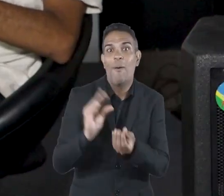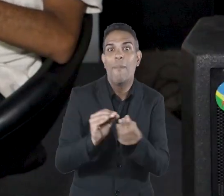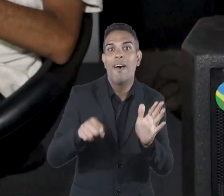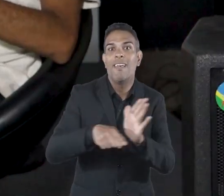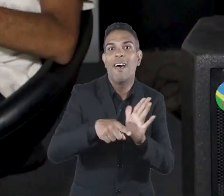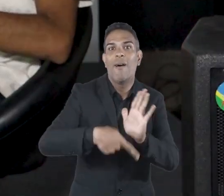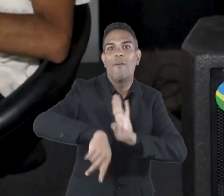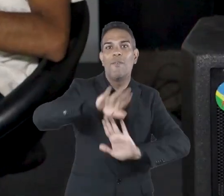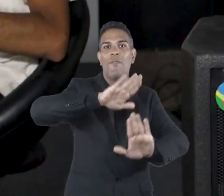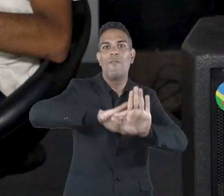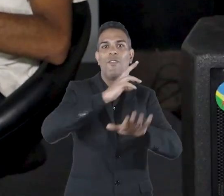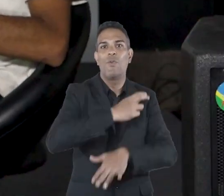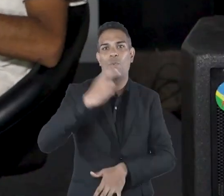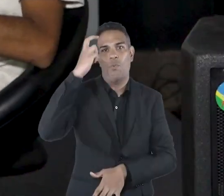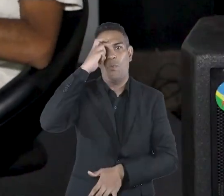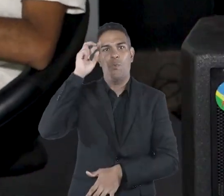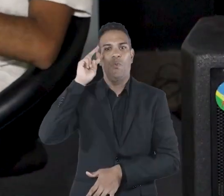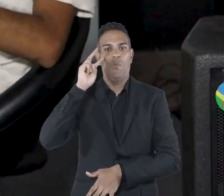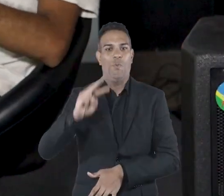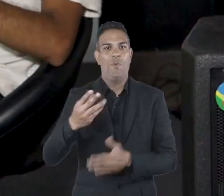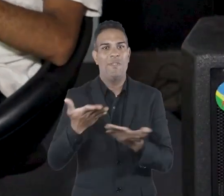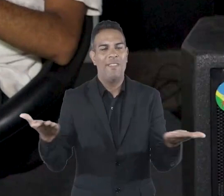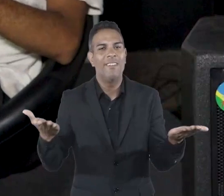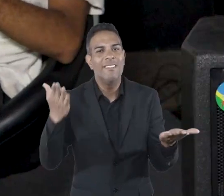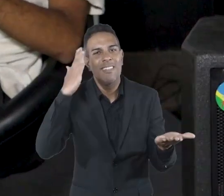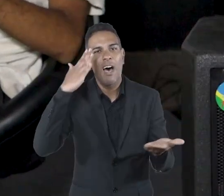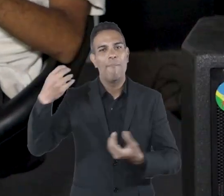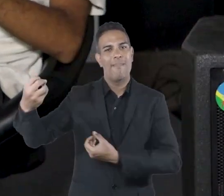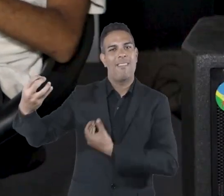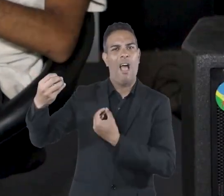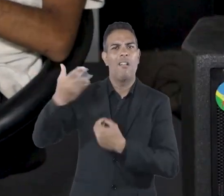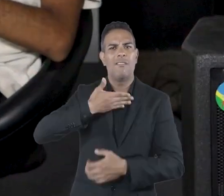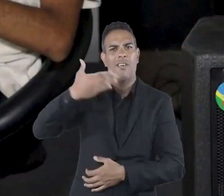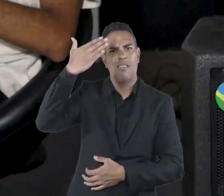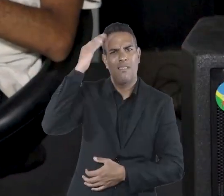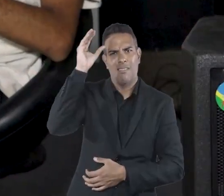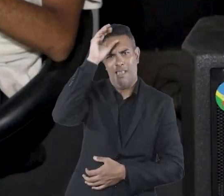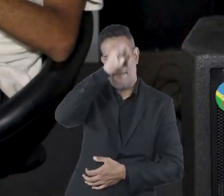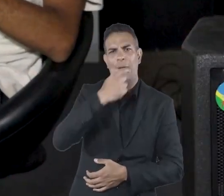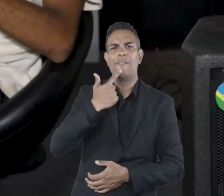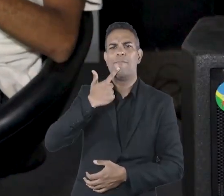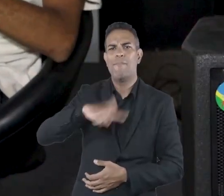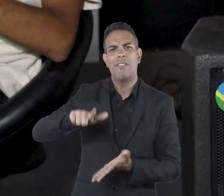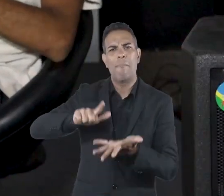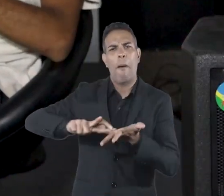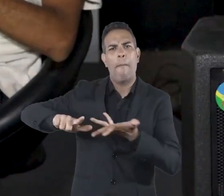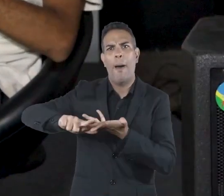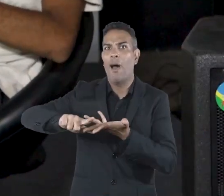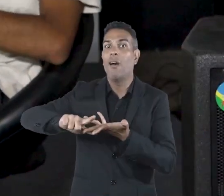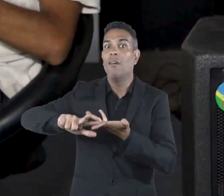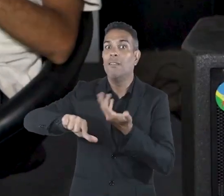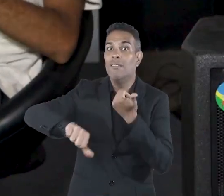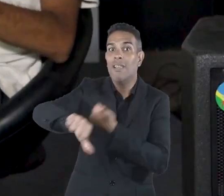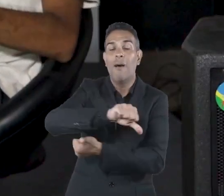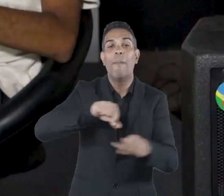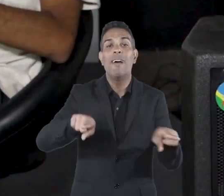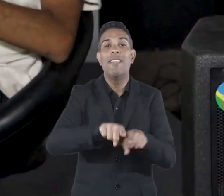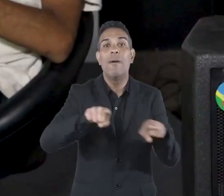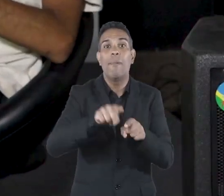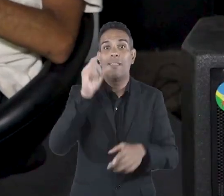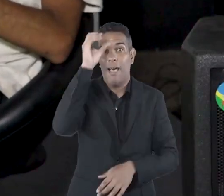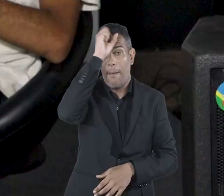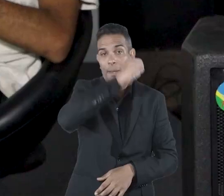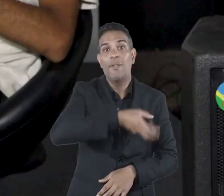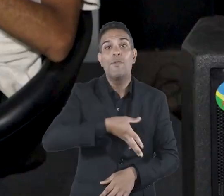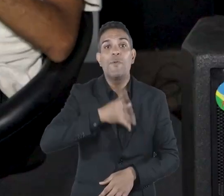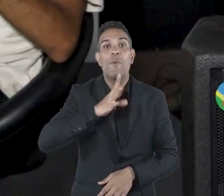disso e você sabendo dessa história do prato, você valoriza muito mais. Então você tendo uma aula de árabe, você não está só aprendendo a falar bom dia, boa tarde,